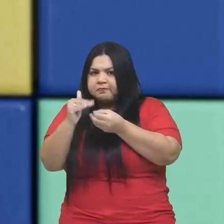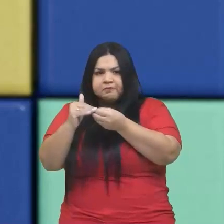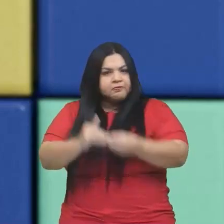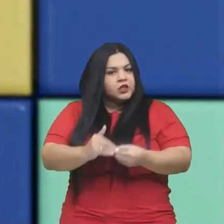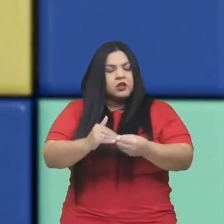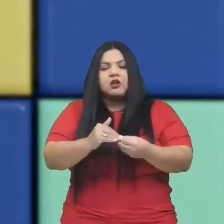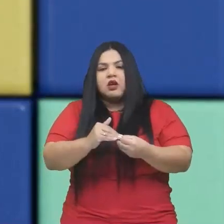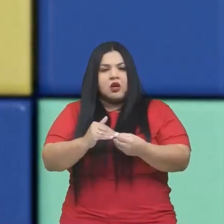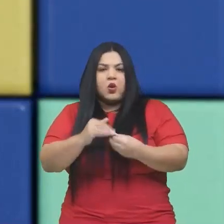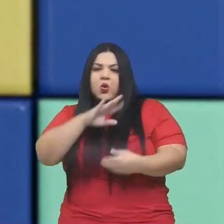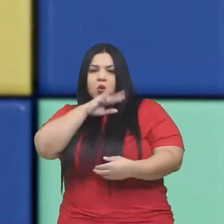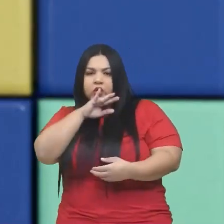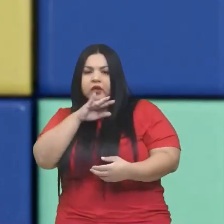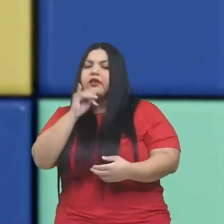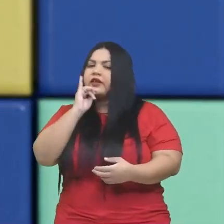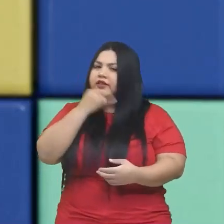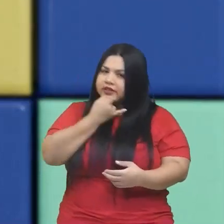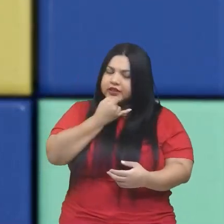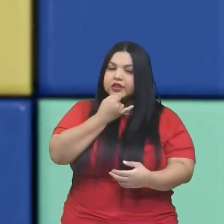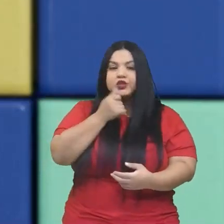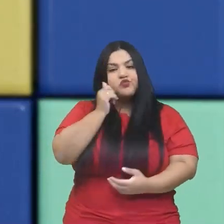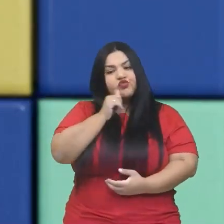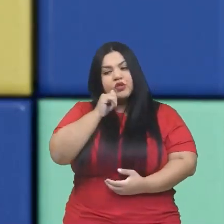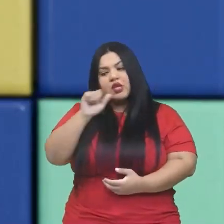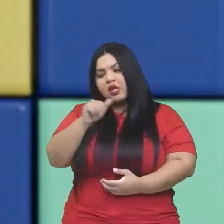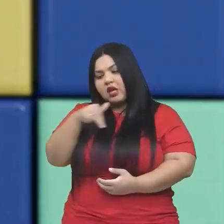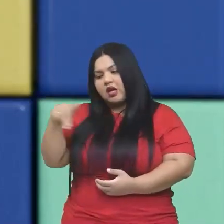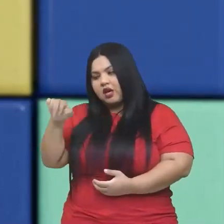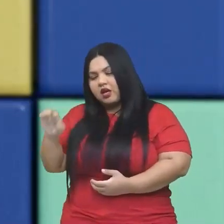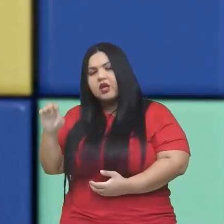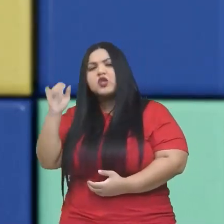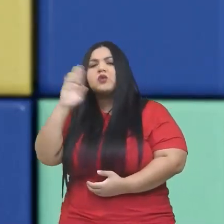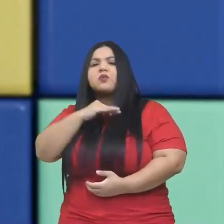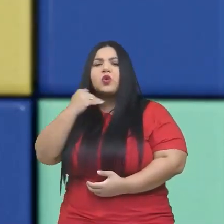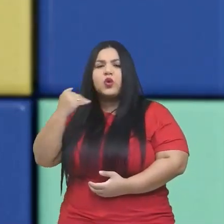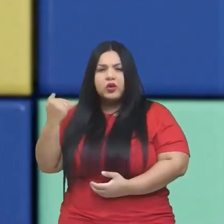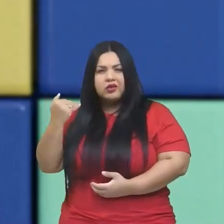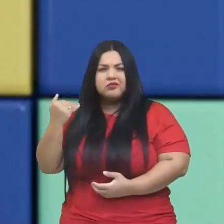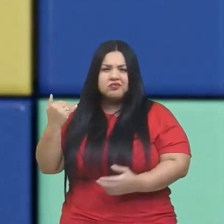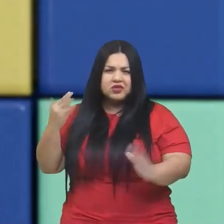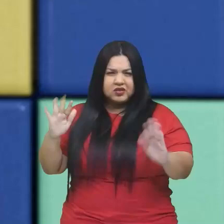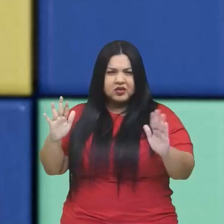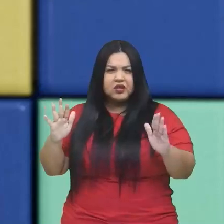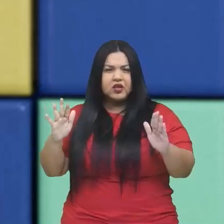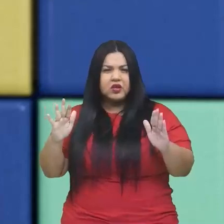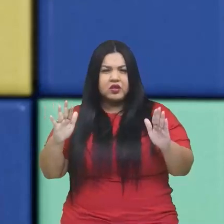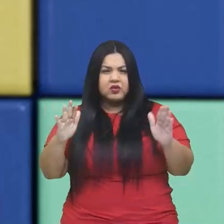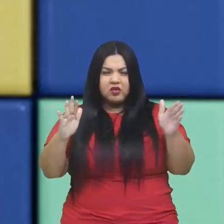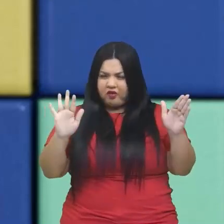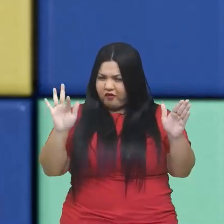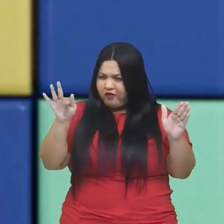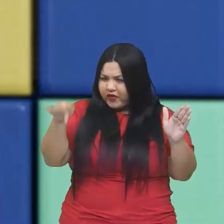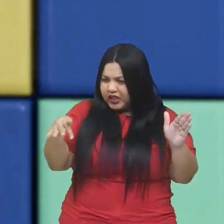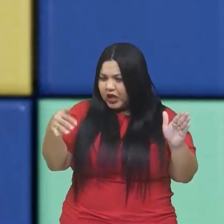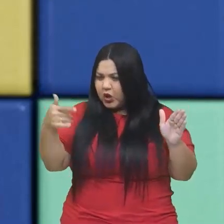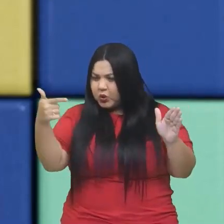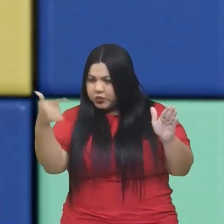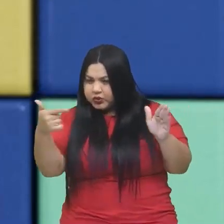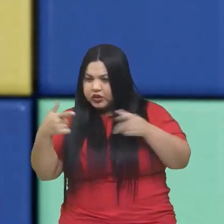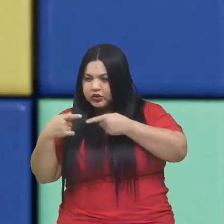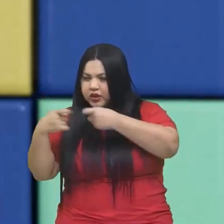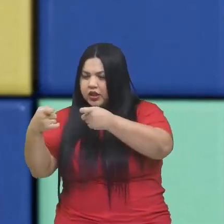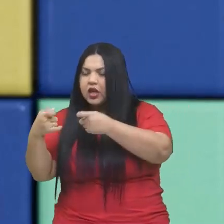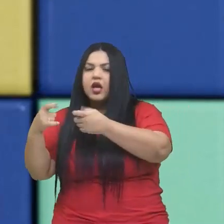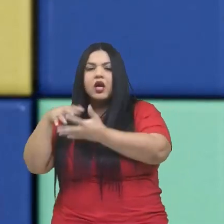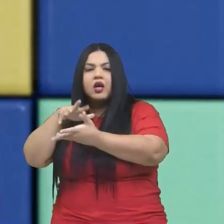triste, infelizmente a Anne acabou falecendo. Se a gente pegar pelos anos, né, já pega ali o finalzinho da Segunda Guerra Mundial. Talvez